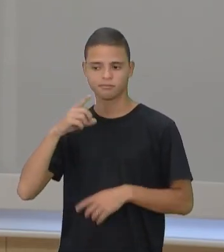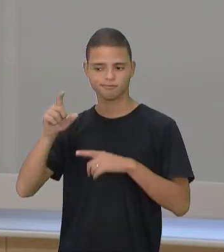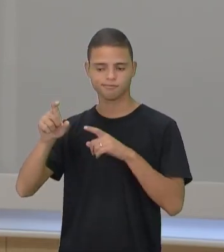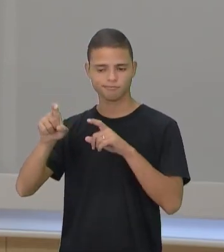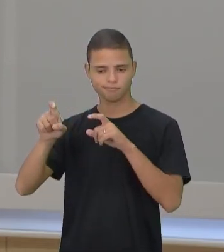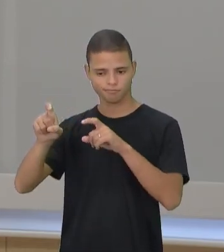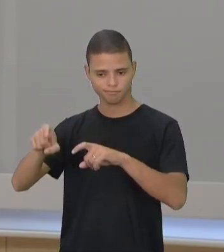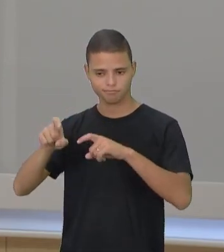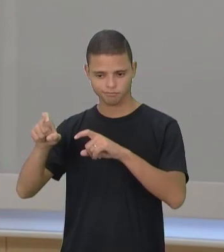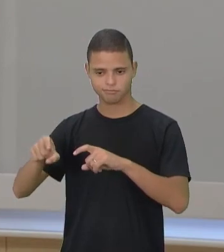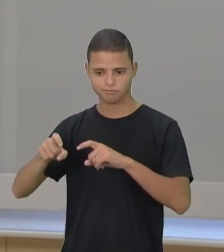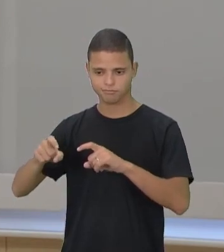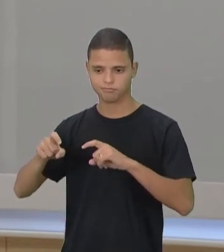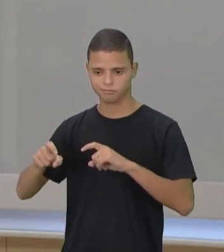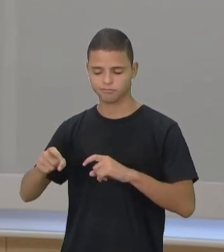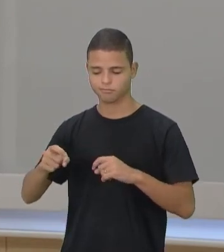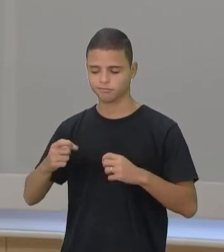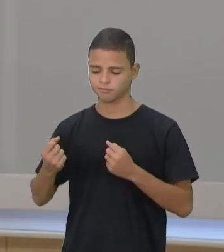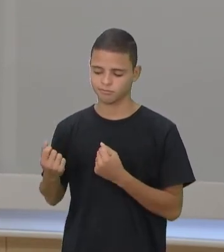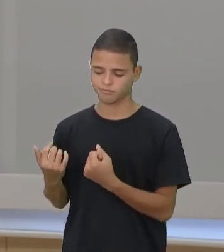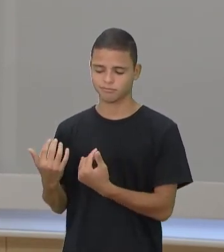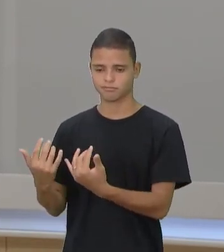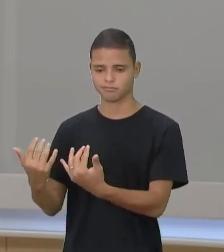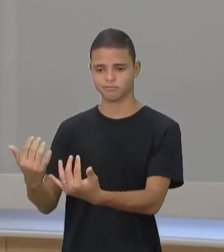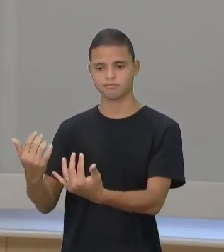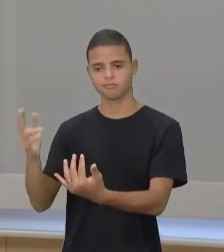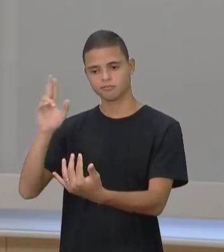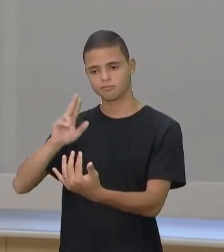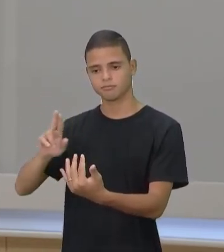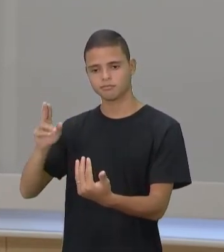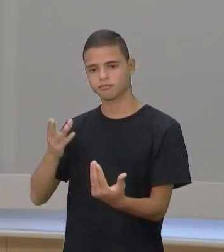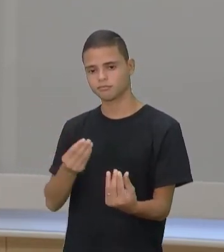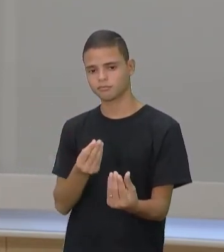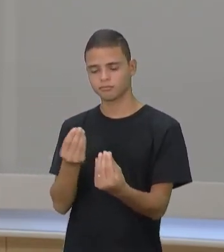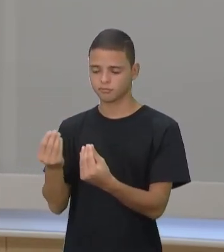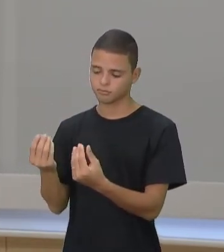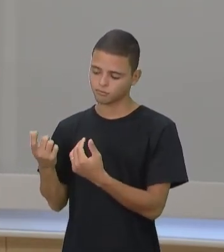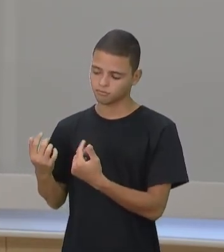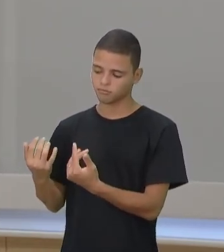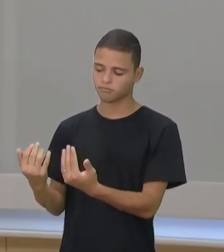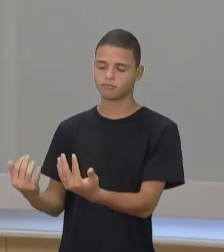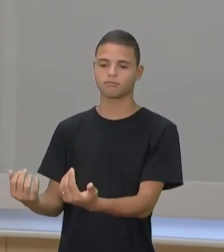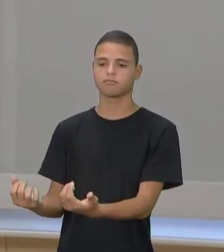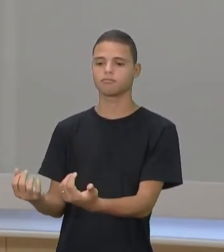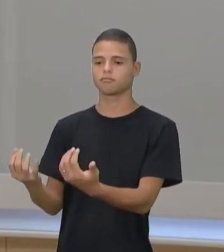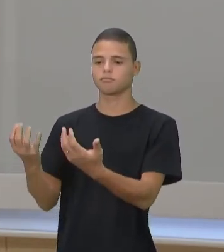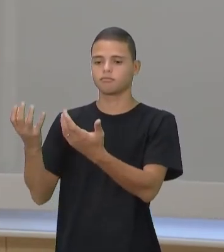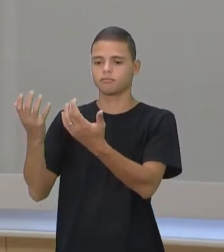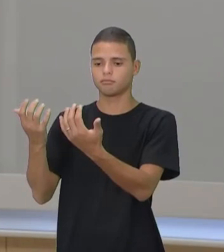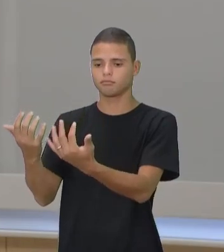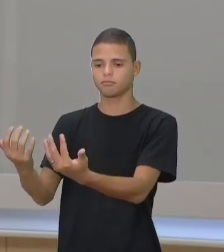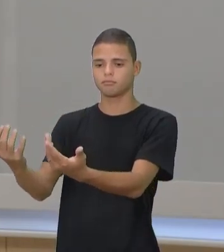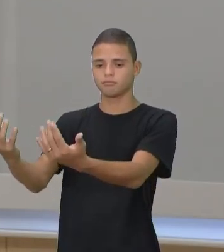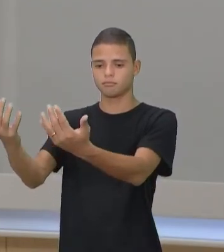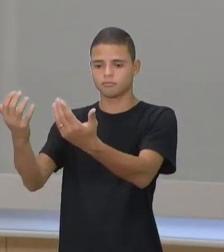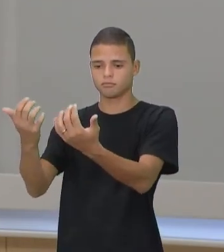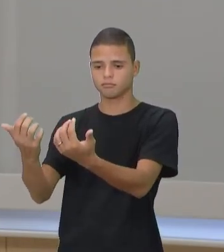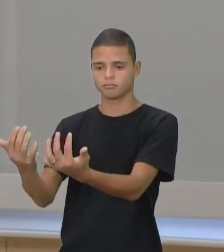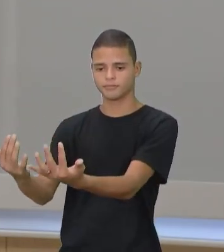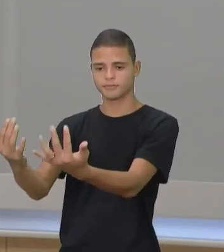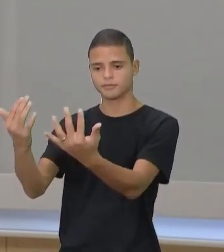que é usado para obtenção de amônia, fertilizantes, produção de fertilizantes. Então, esse nitrato de